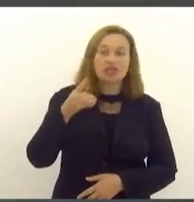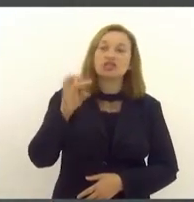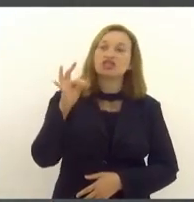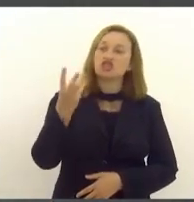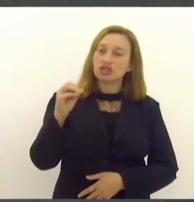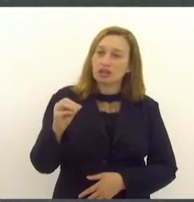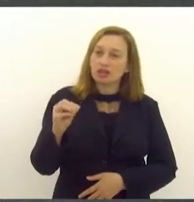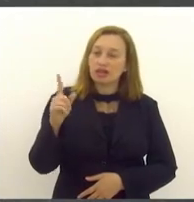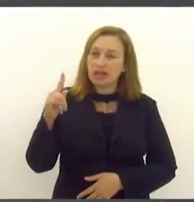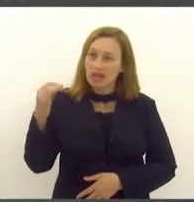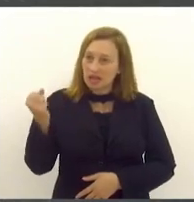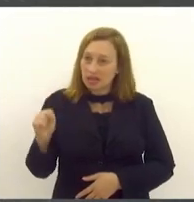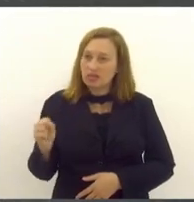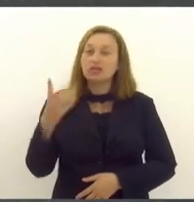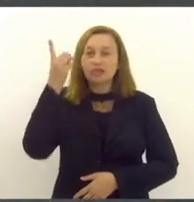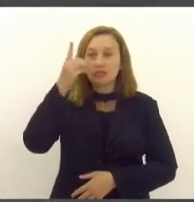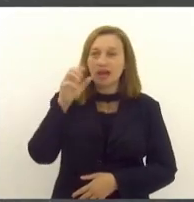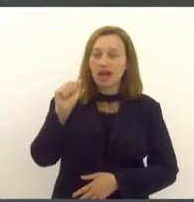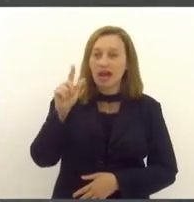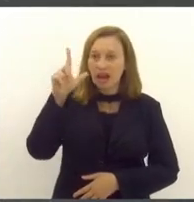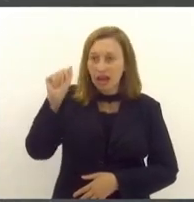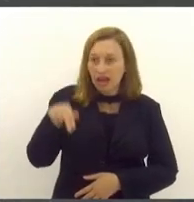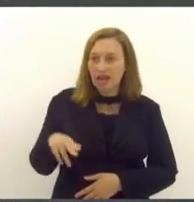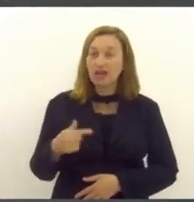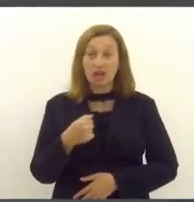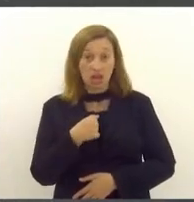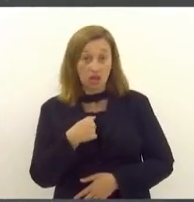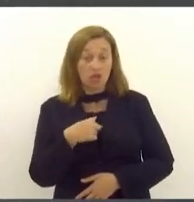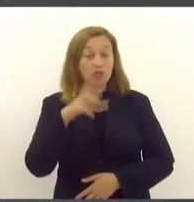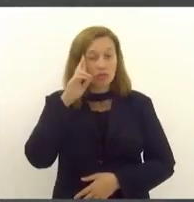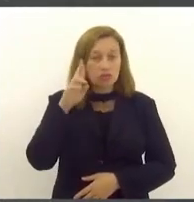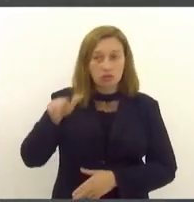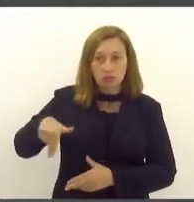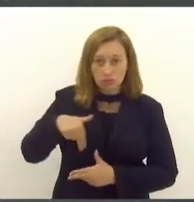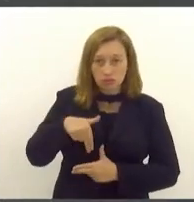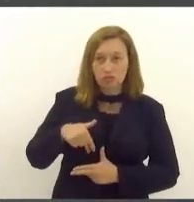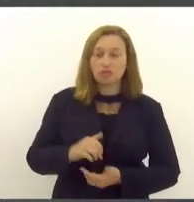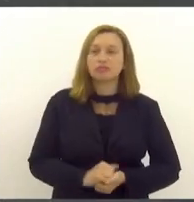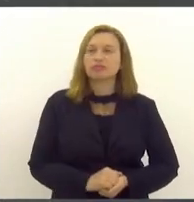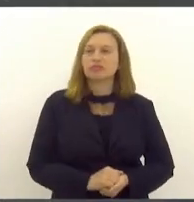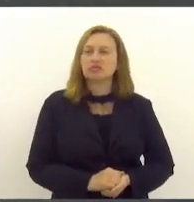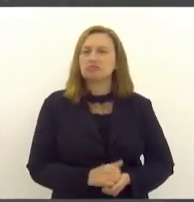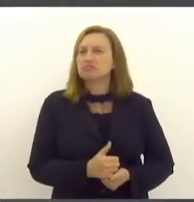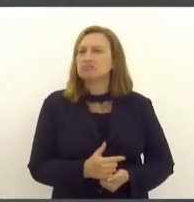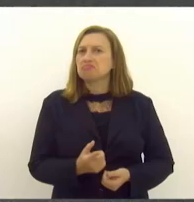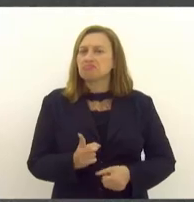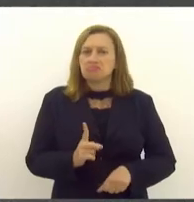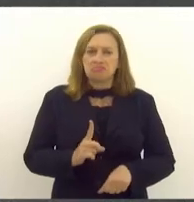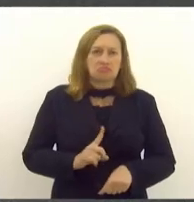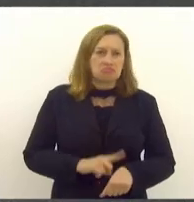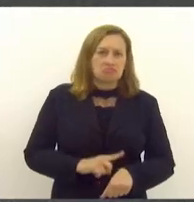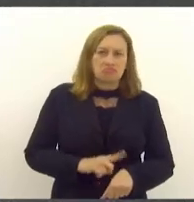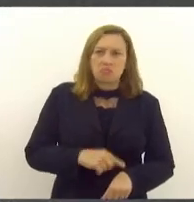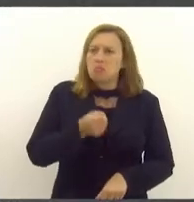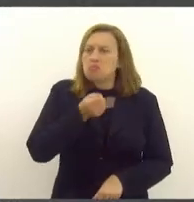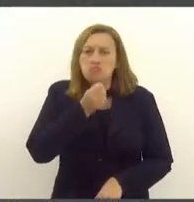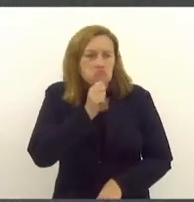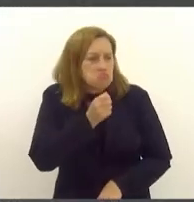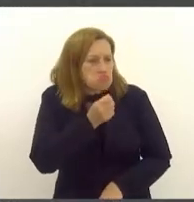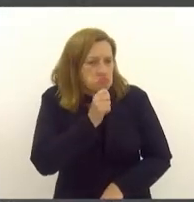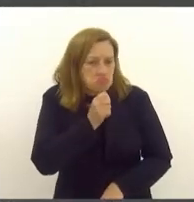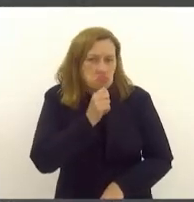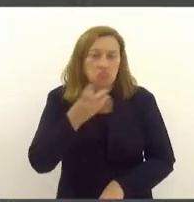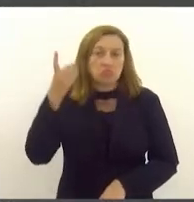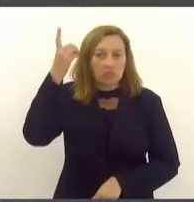Gagliasso Deputado Alan Lopes eu e vossa excelência na Tribuna não há nesse momento nenhum Deputado